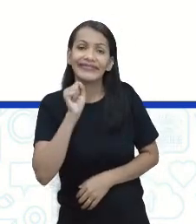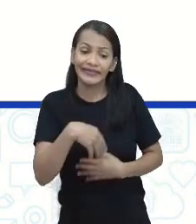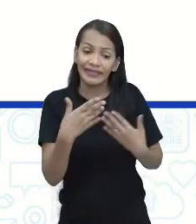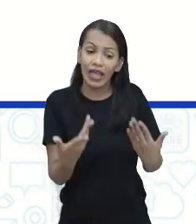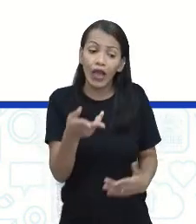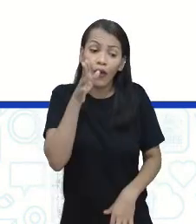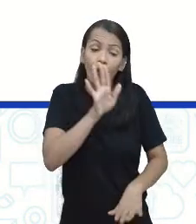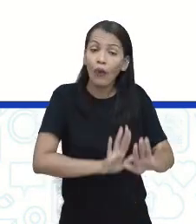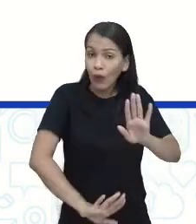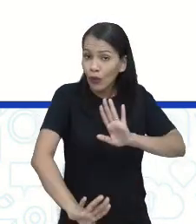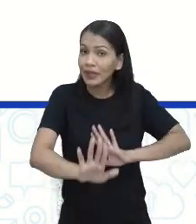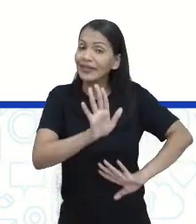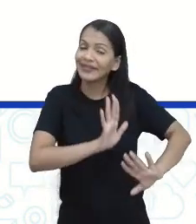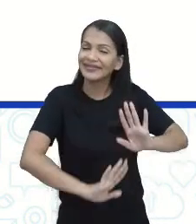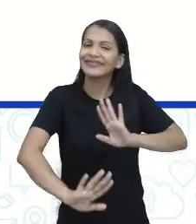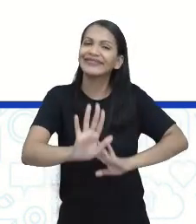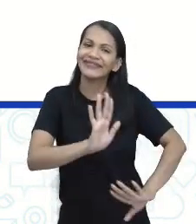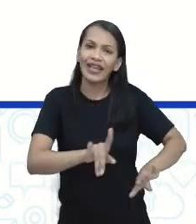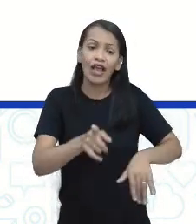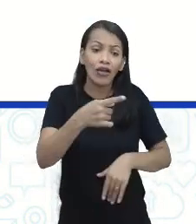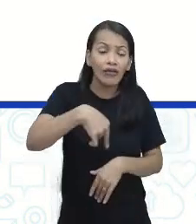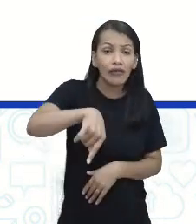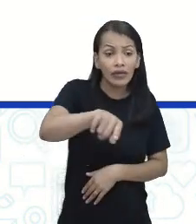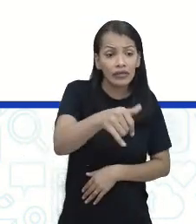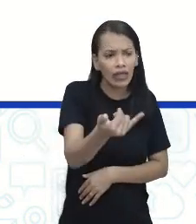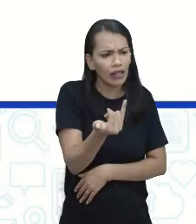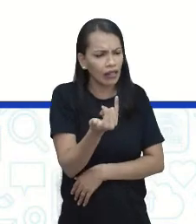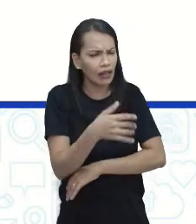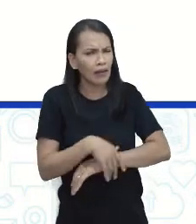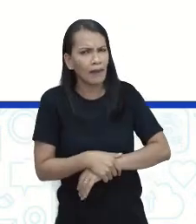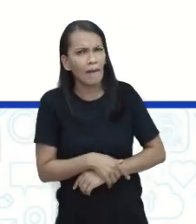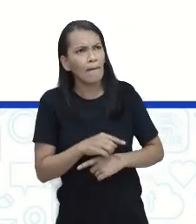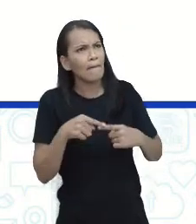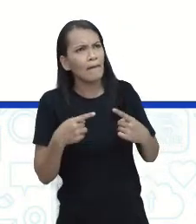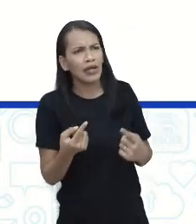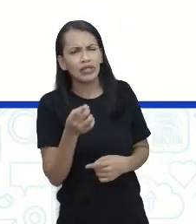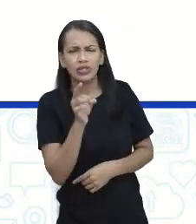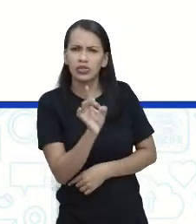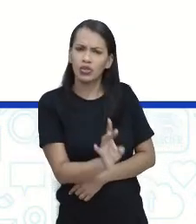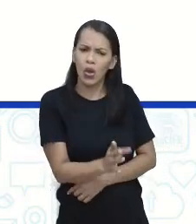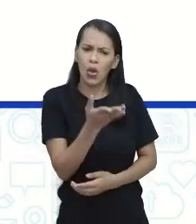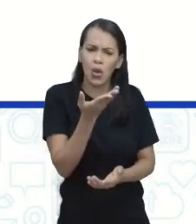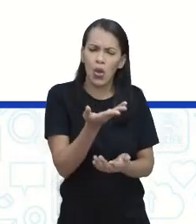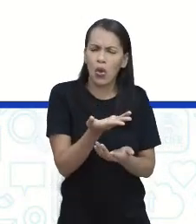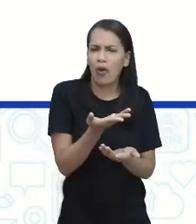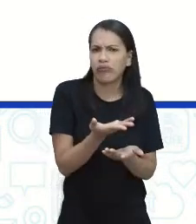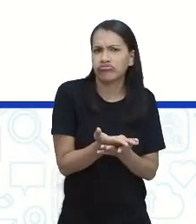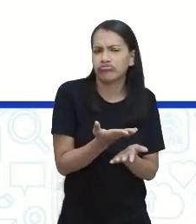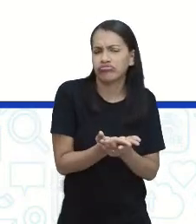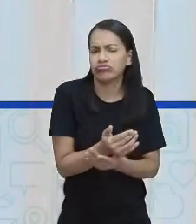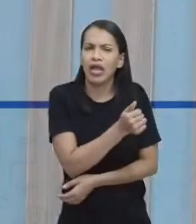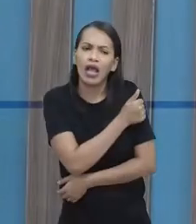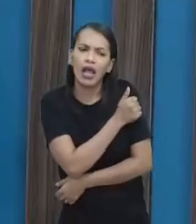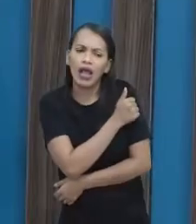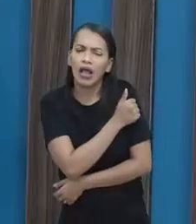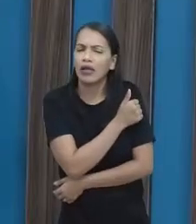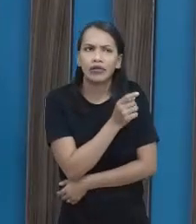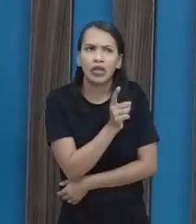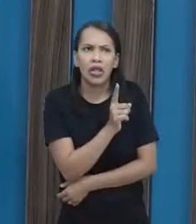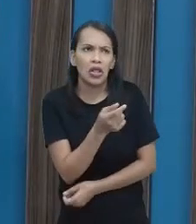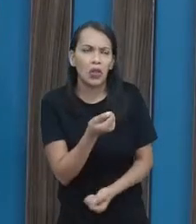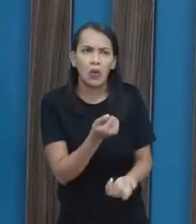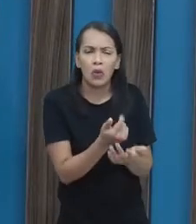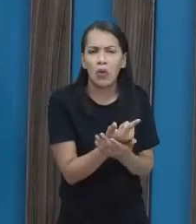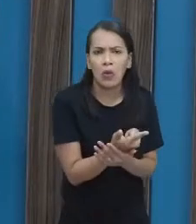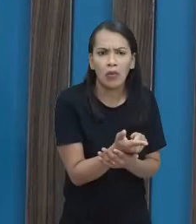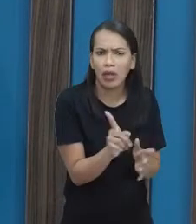desse cuidado, né? Por mais que vocês digam, mas nós somos apenas estudantes, professora Carol, professora Isabel, a gente não